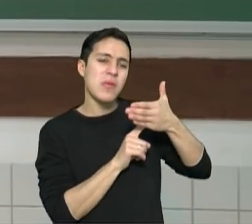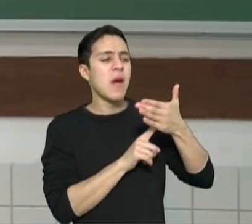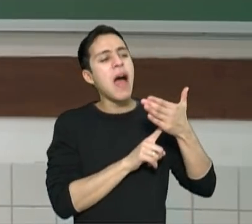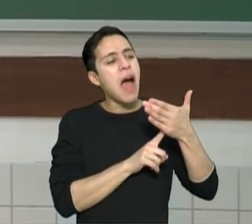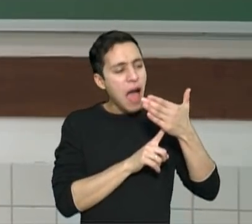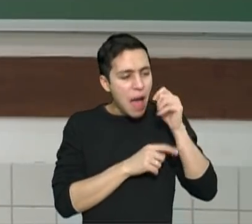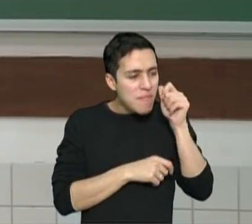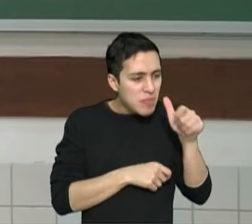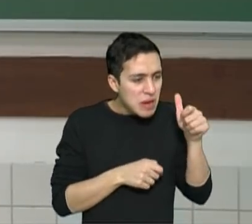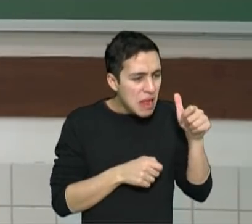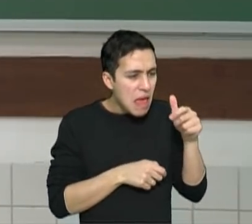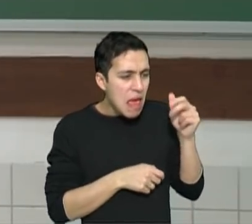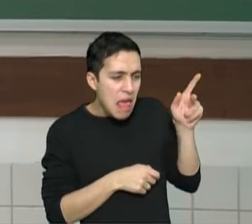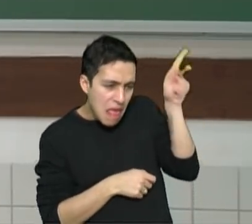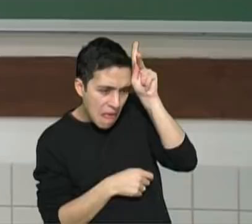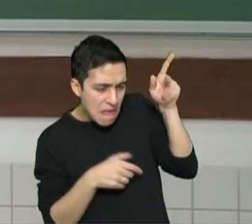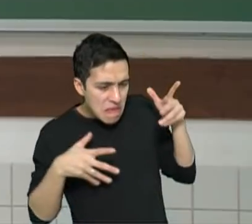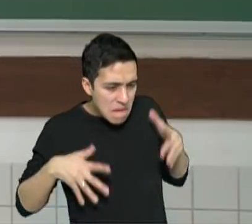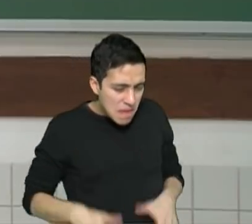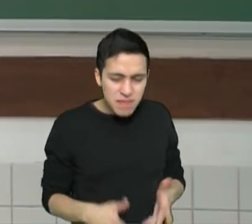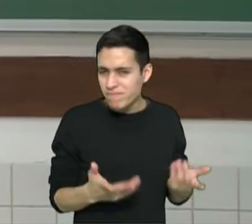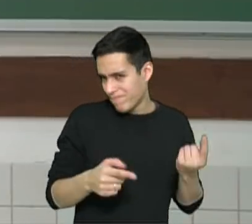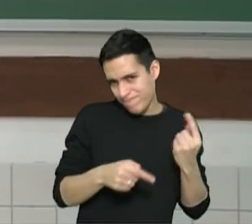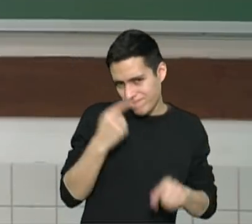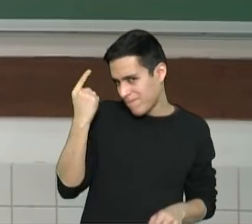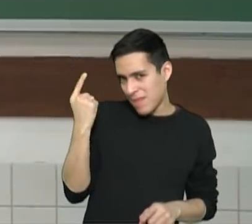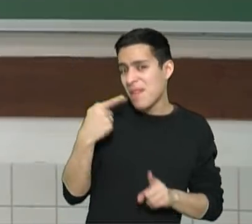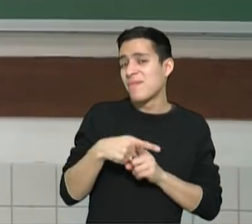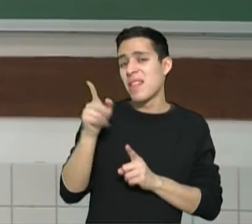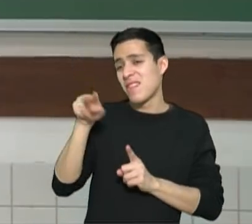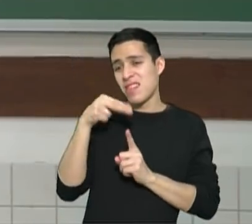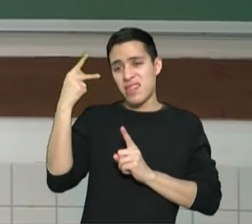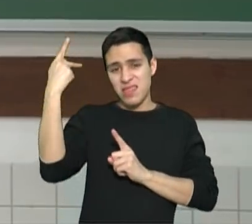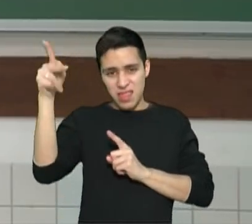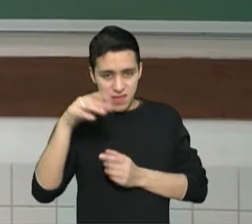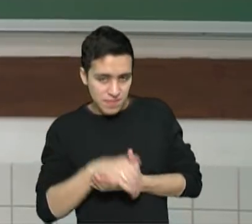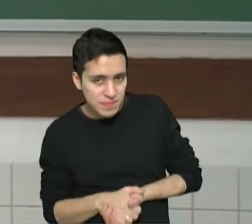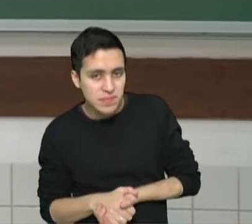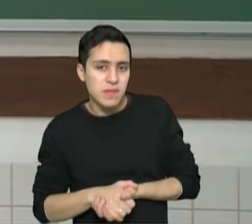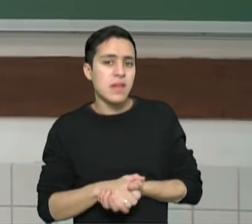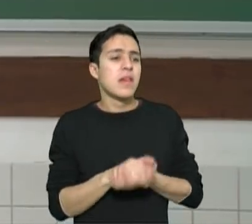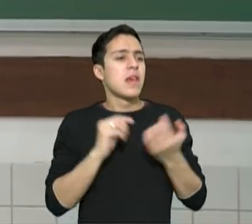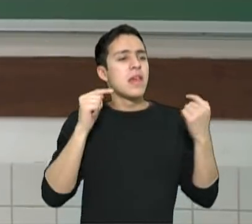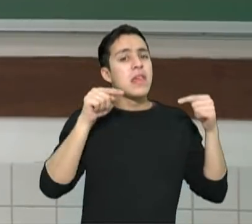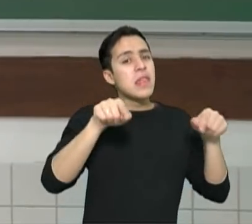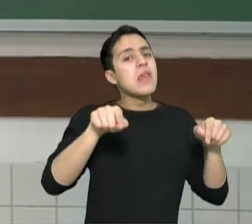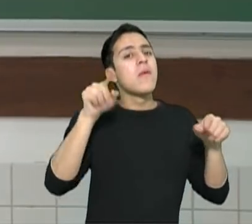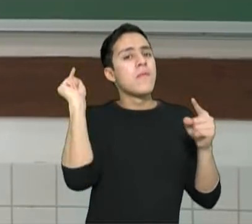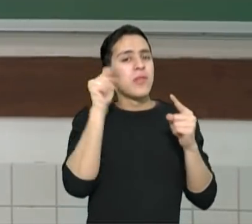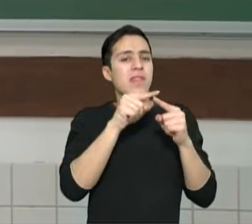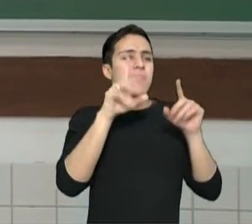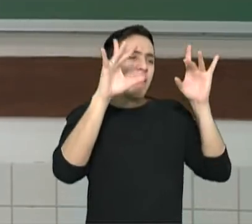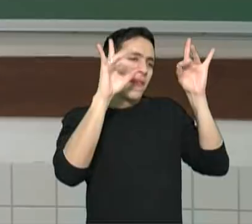trazia o máximo de detalhes do que ele estava vendo, né? Pinturas que pareciam até mesmo